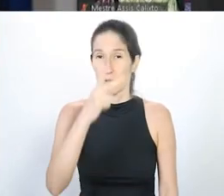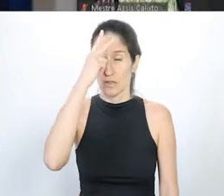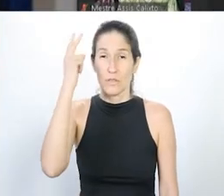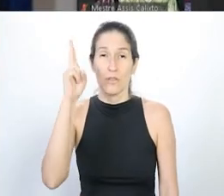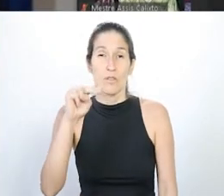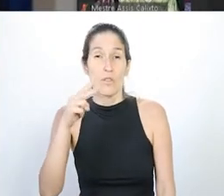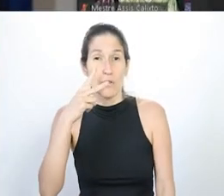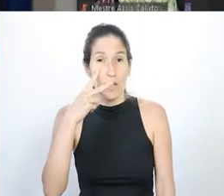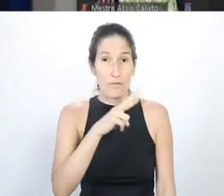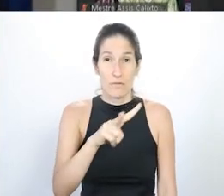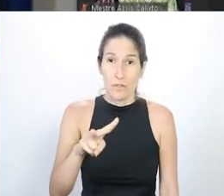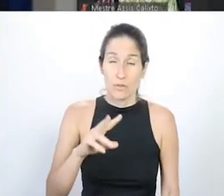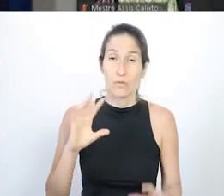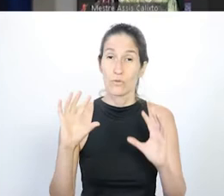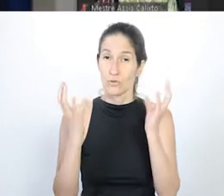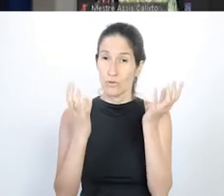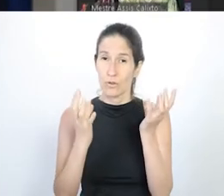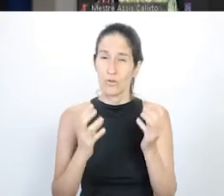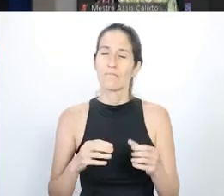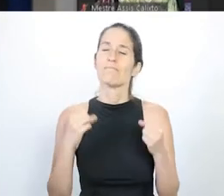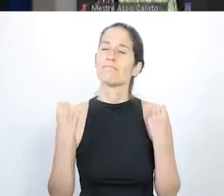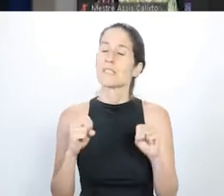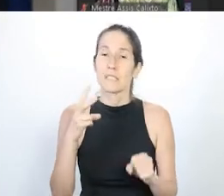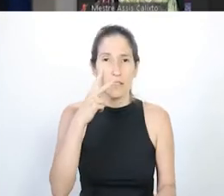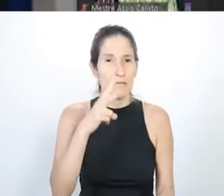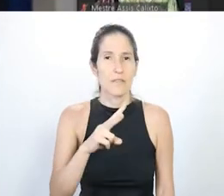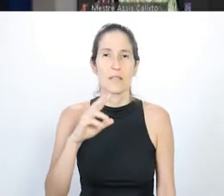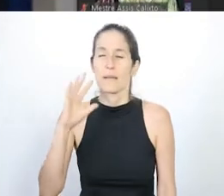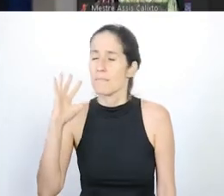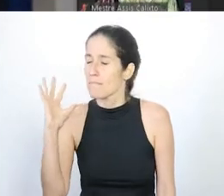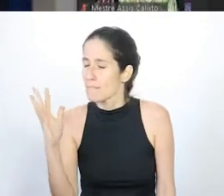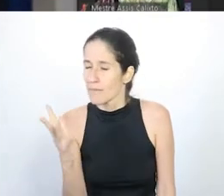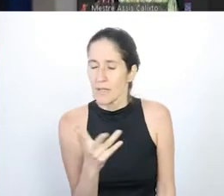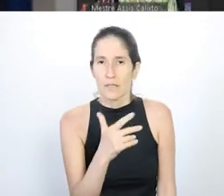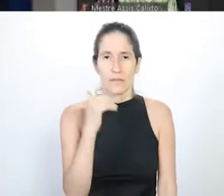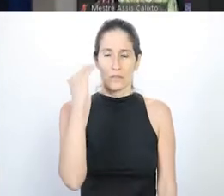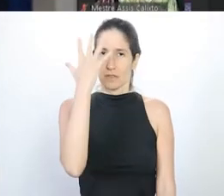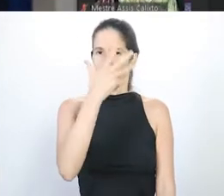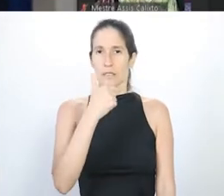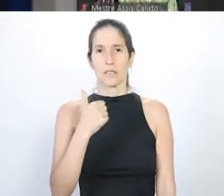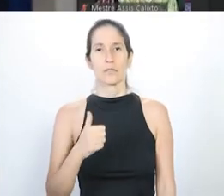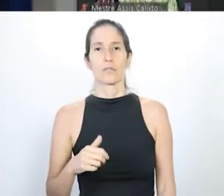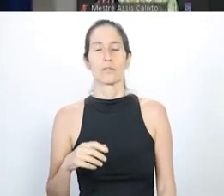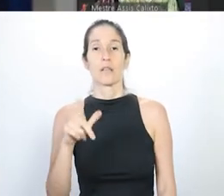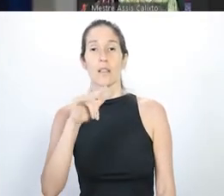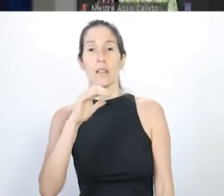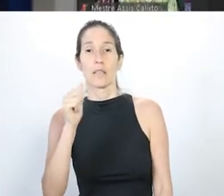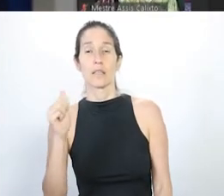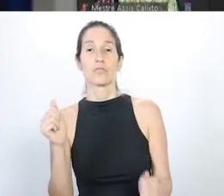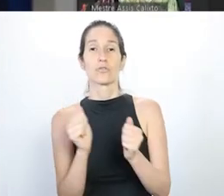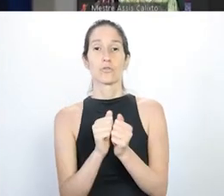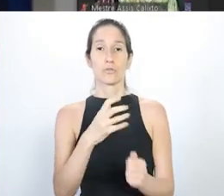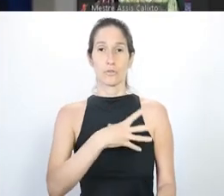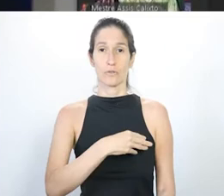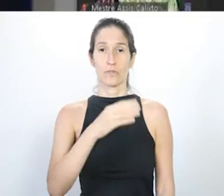que assistir esse show de Lia de Itamaracá com as filhas de Baracho, viu? As folhas caem do pau, o povo fica